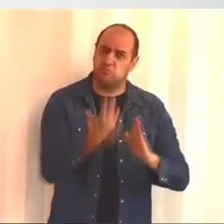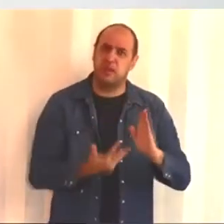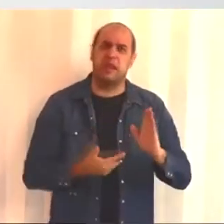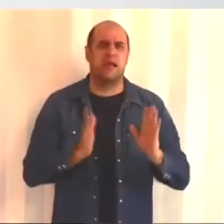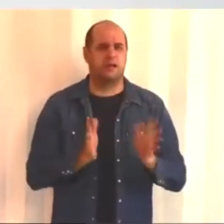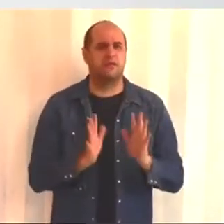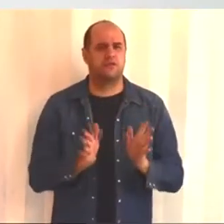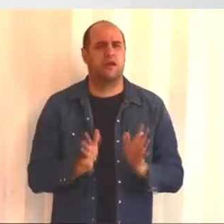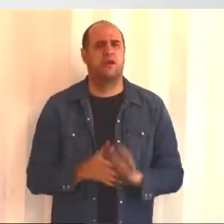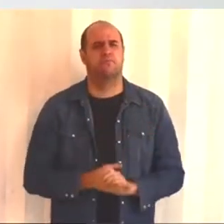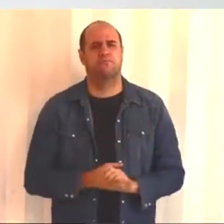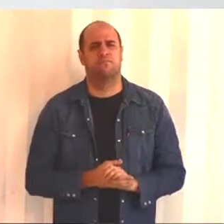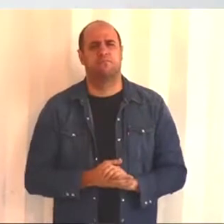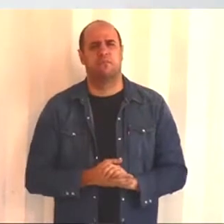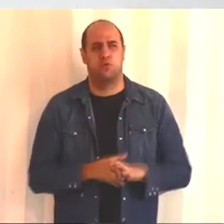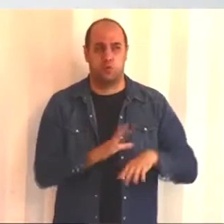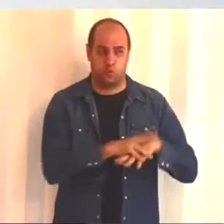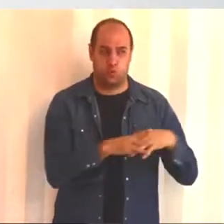com pessoas assim.